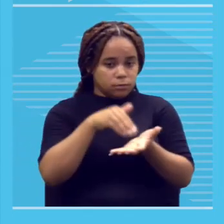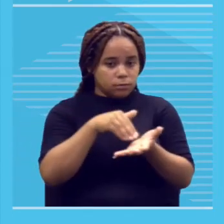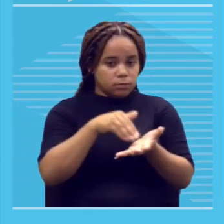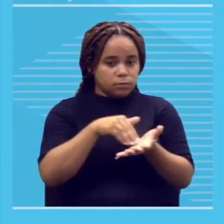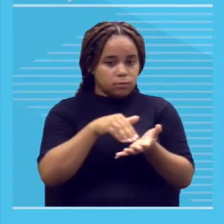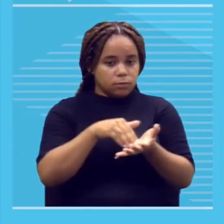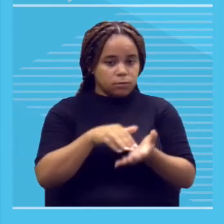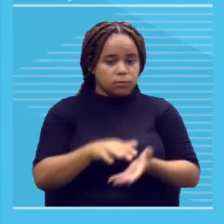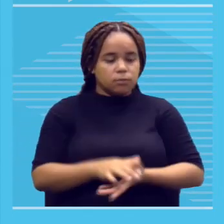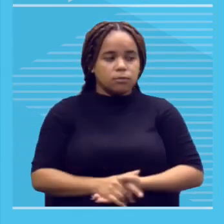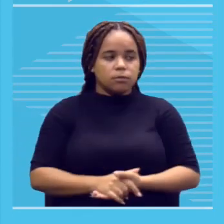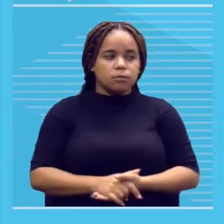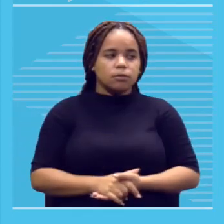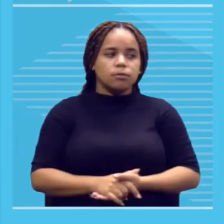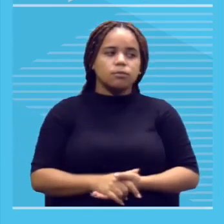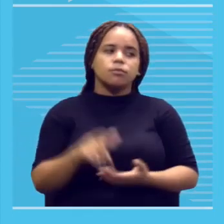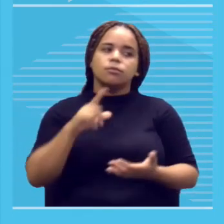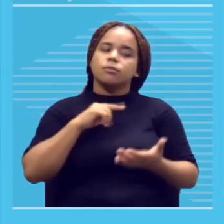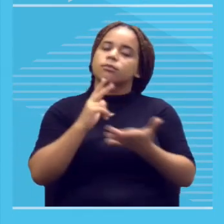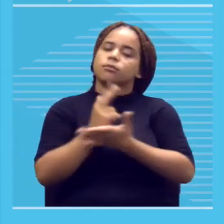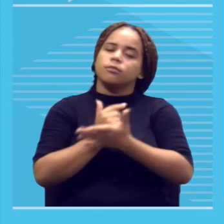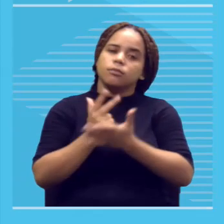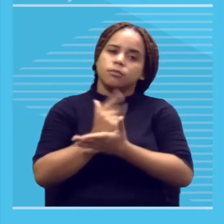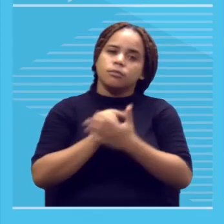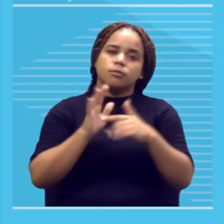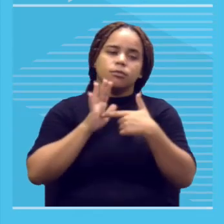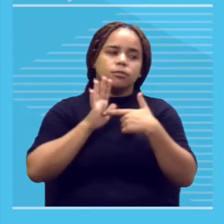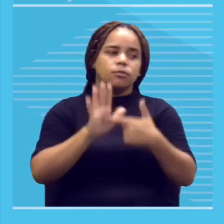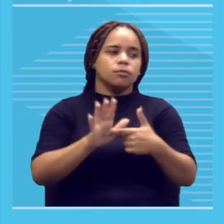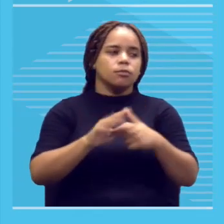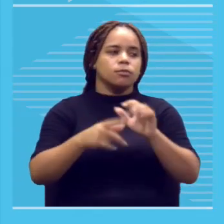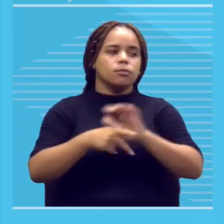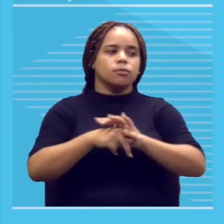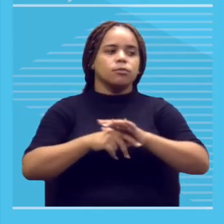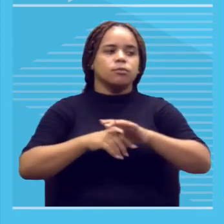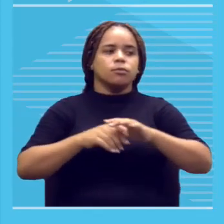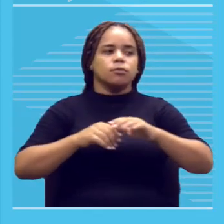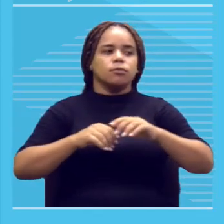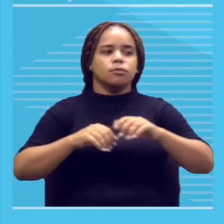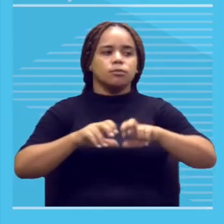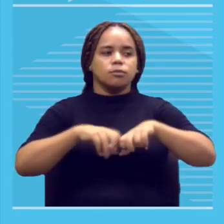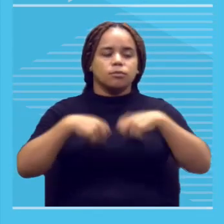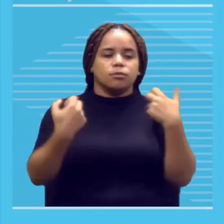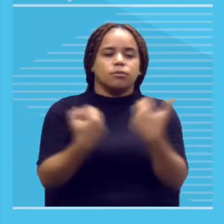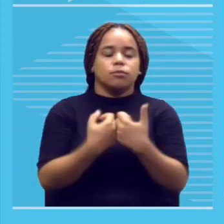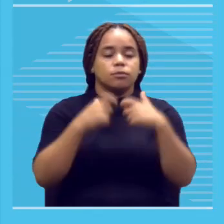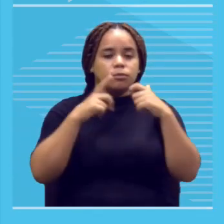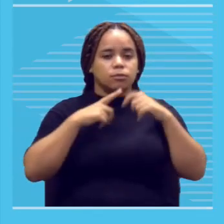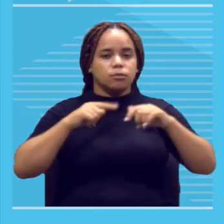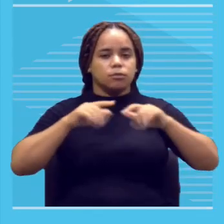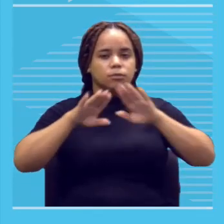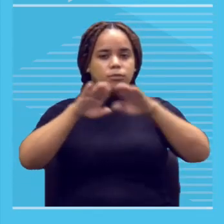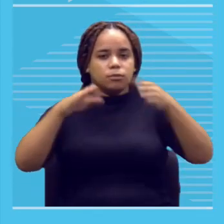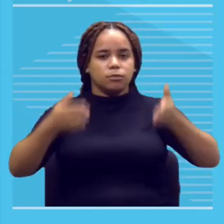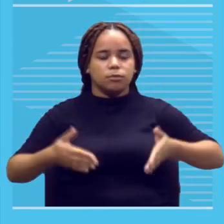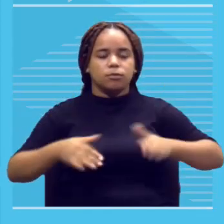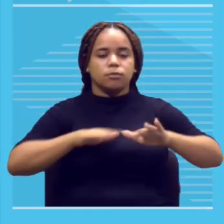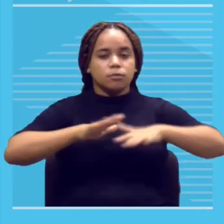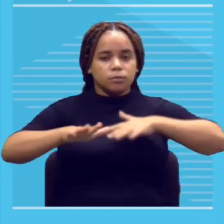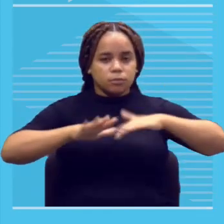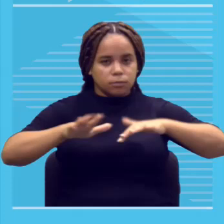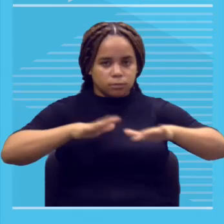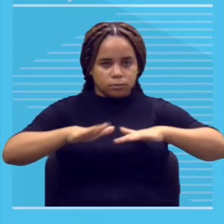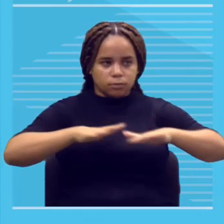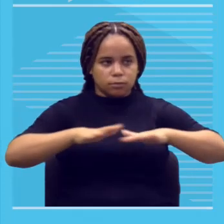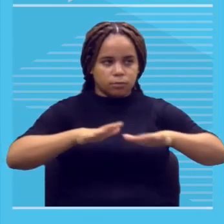essa esse desenho retrata a sessão de mesa gigante tá grupo de pessoas se